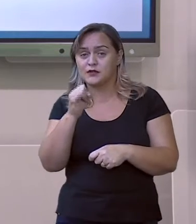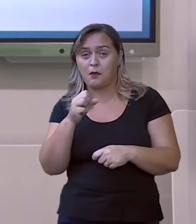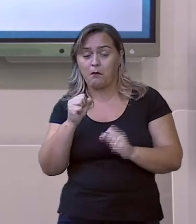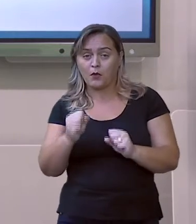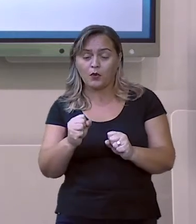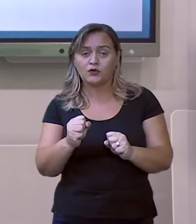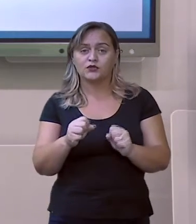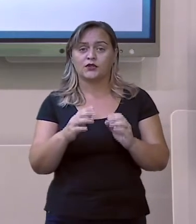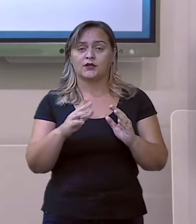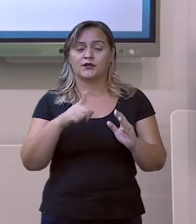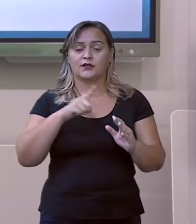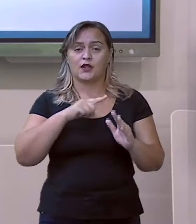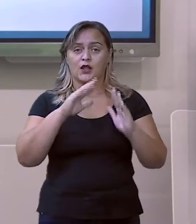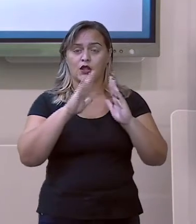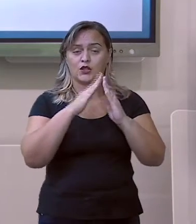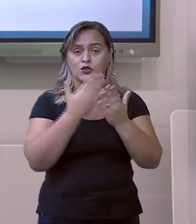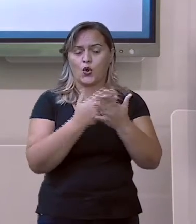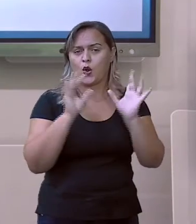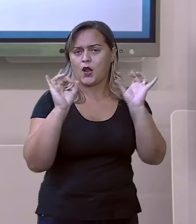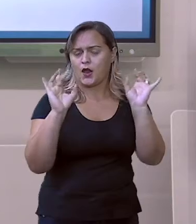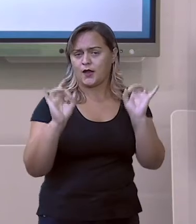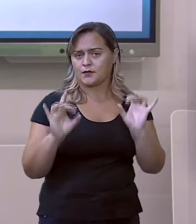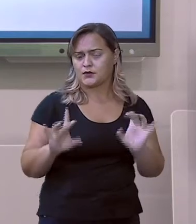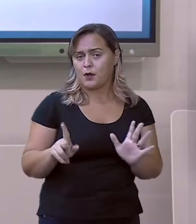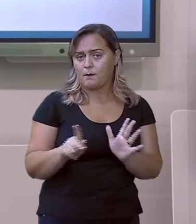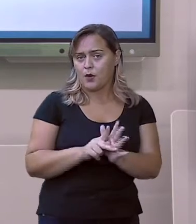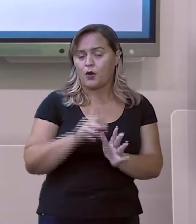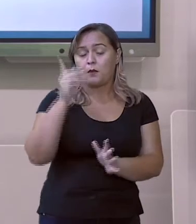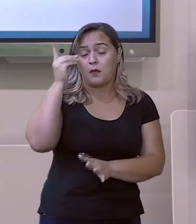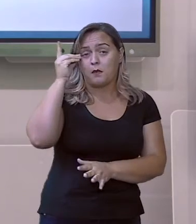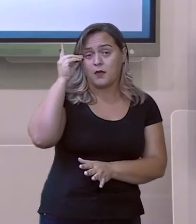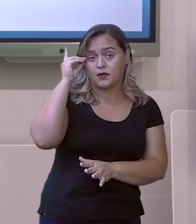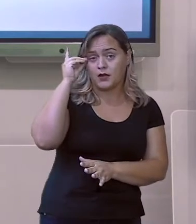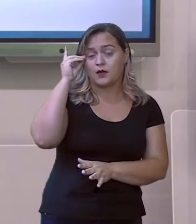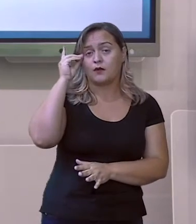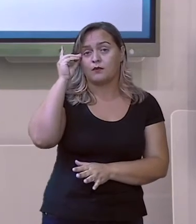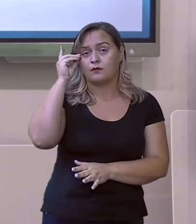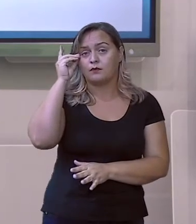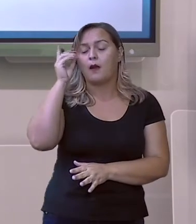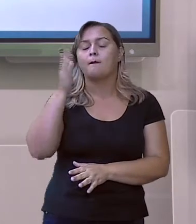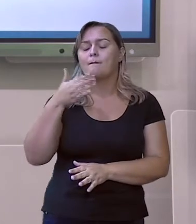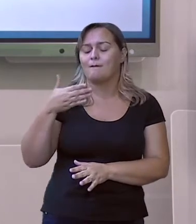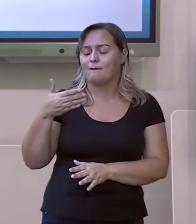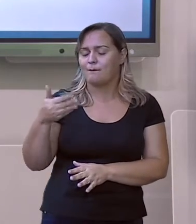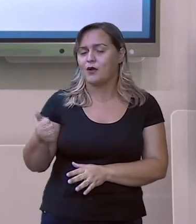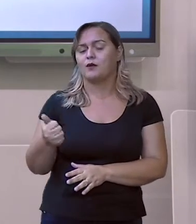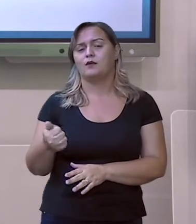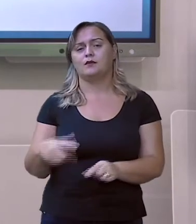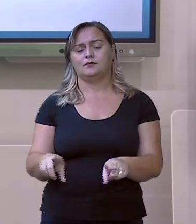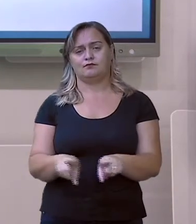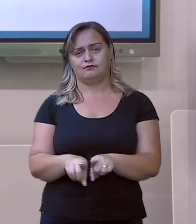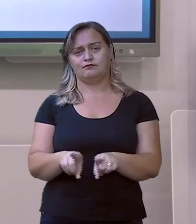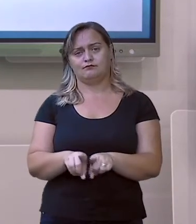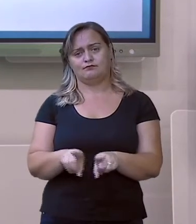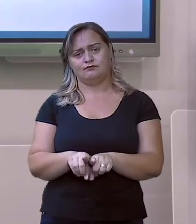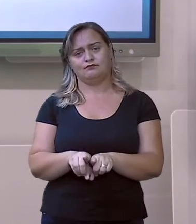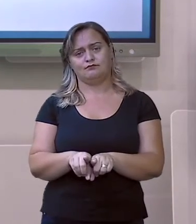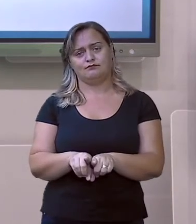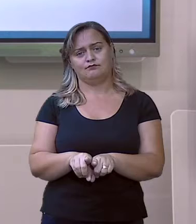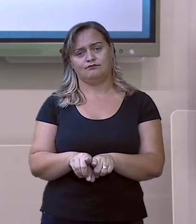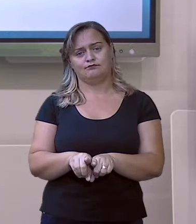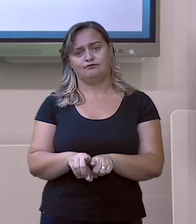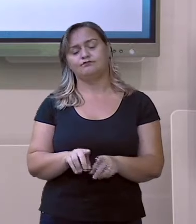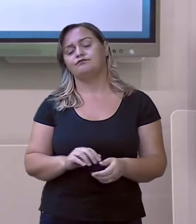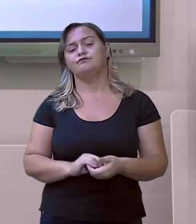vão proporcionar outro tipo de acompanhamento voltado a trabalhar as limitações que essa criança tem. Então, dito